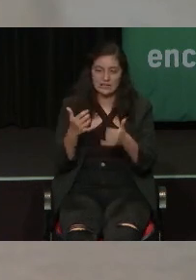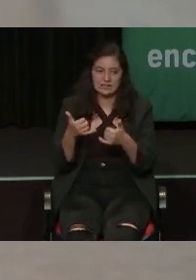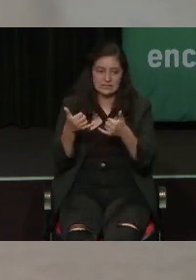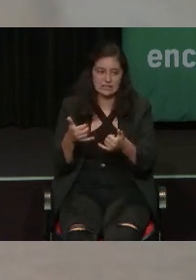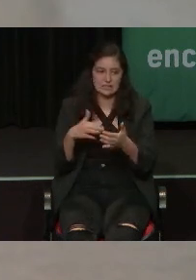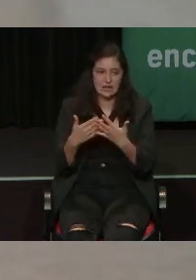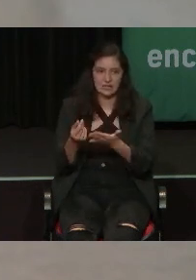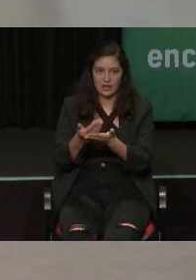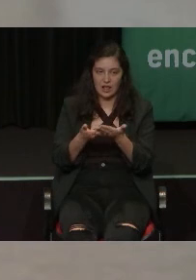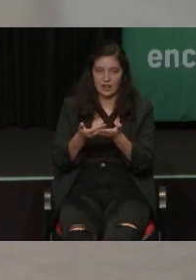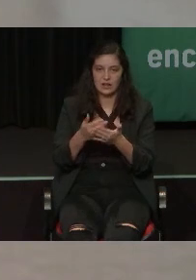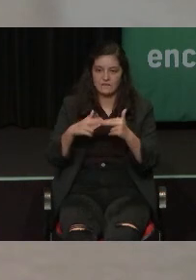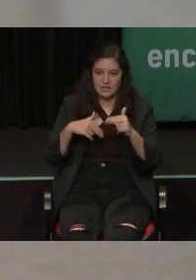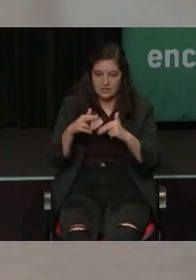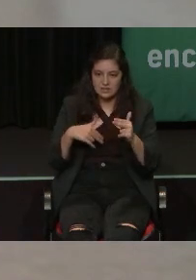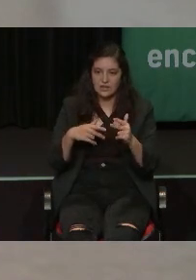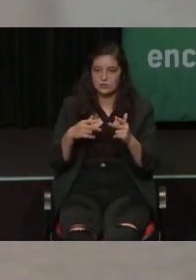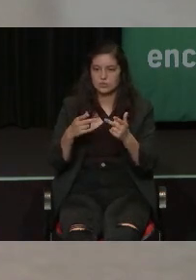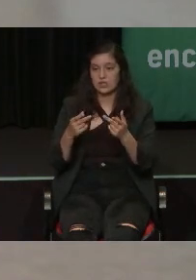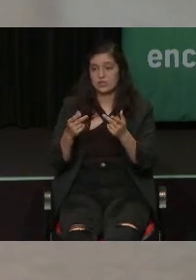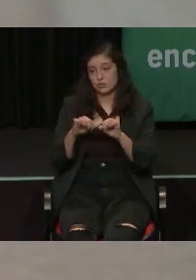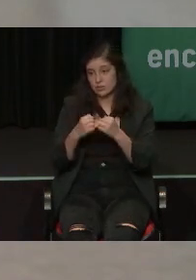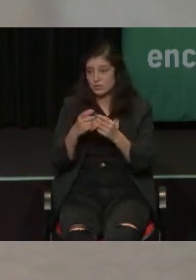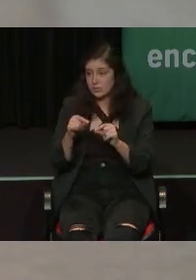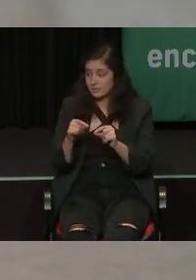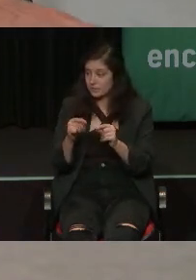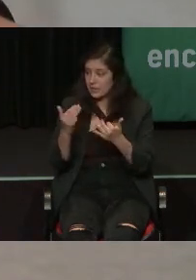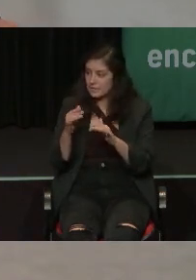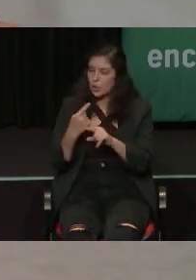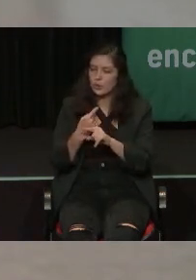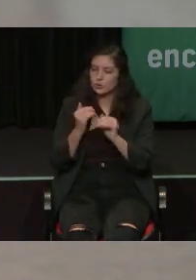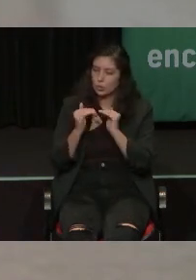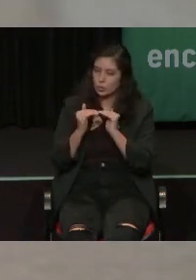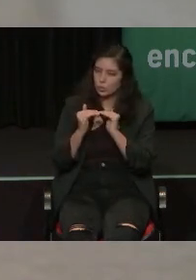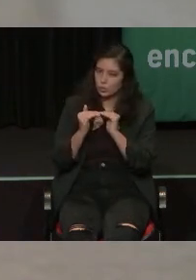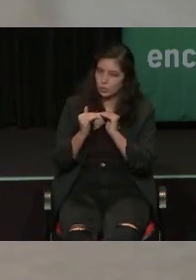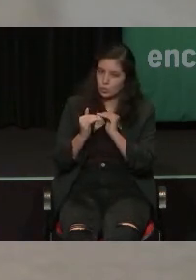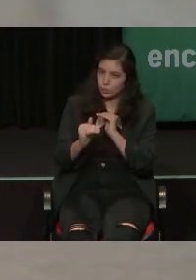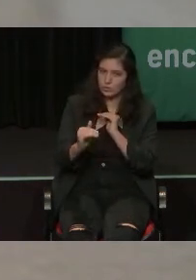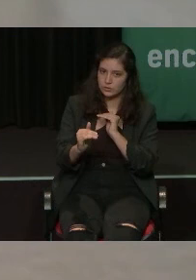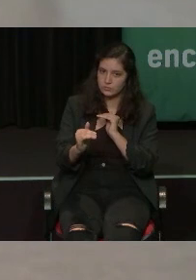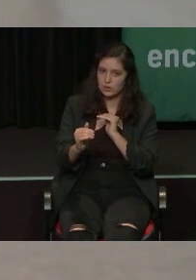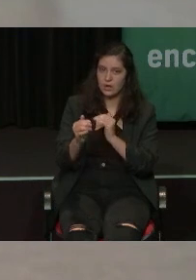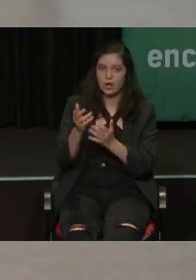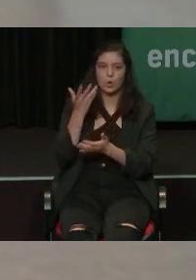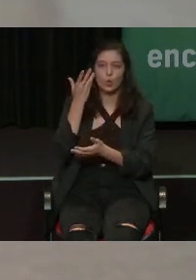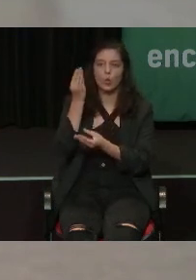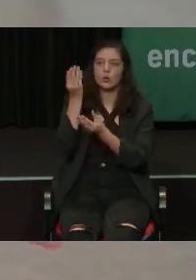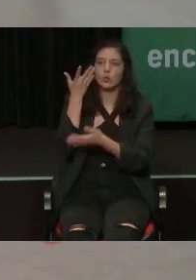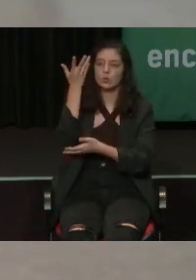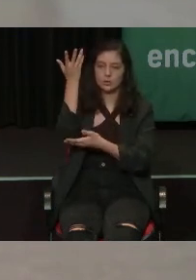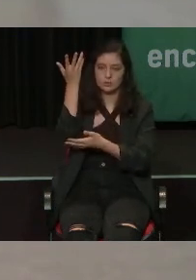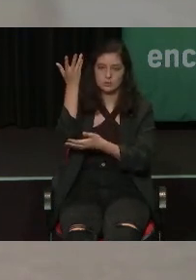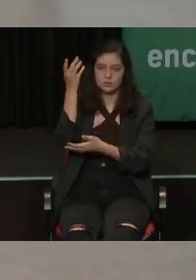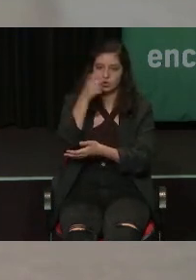efeitos económicos, financeiros e sociais. Agora, há uma coisa que é constante, o nível dos cientistas portugueses. São, de